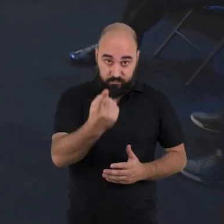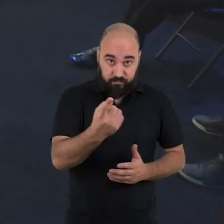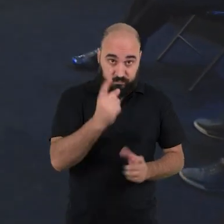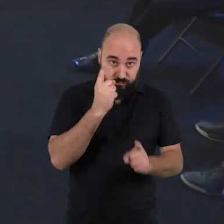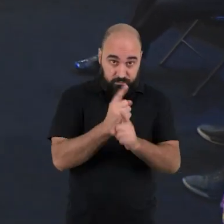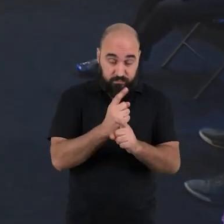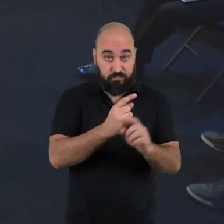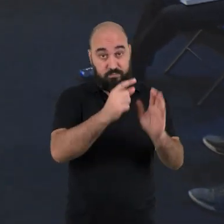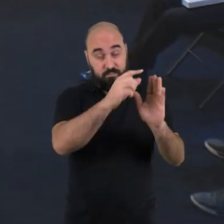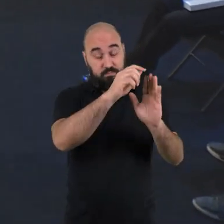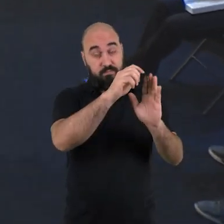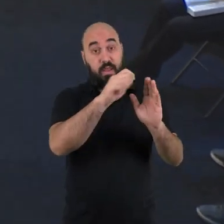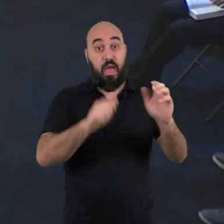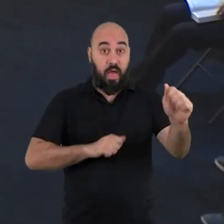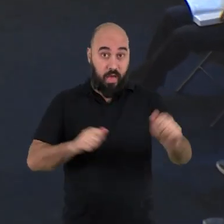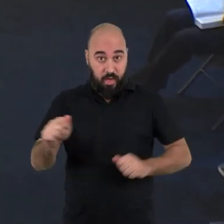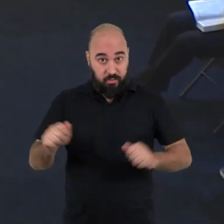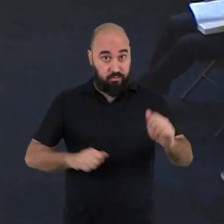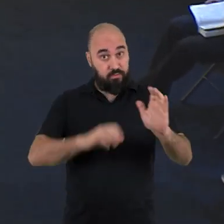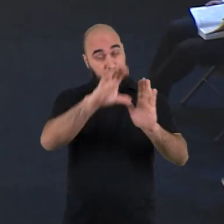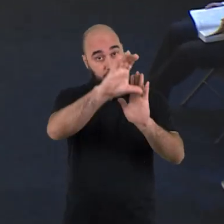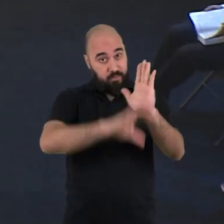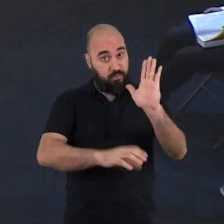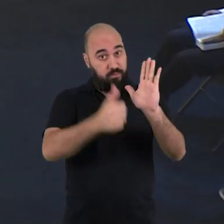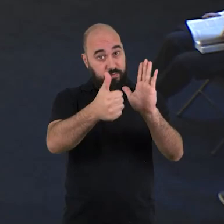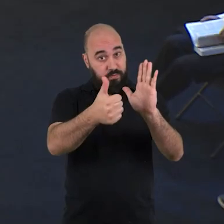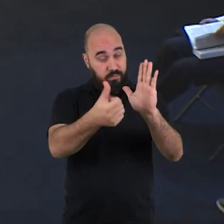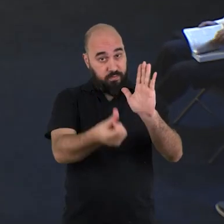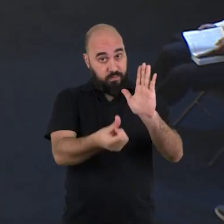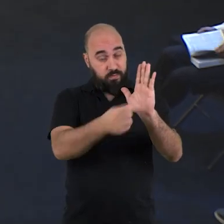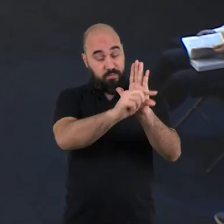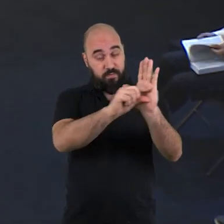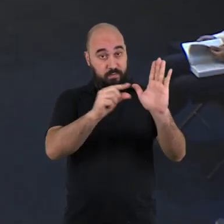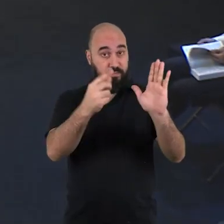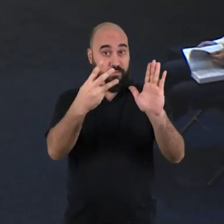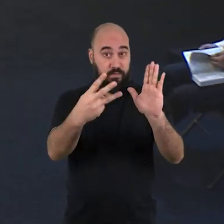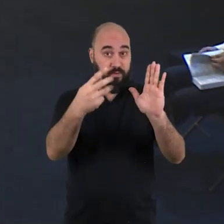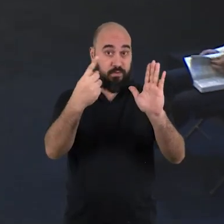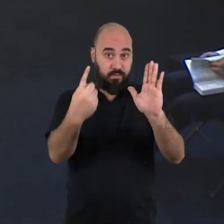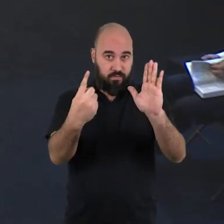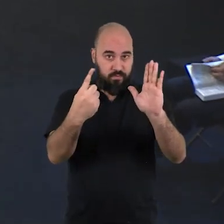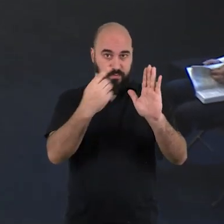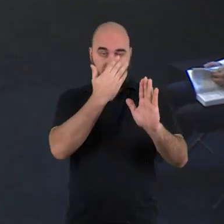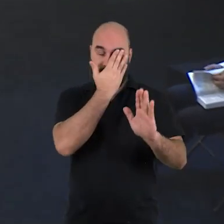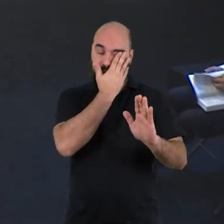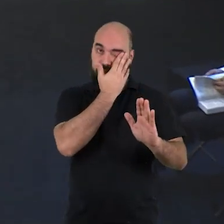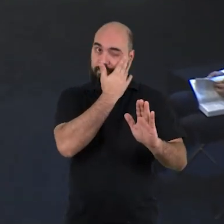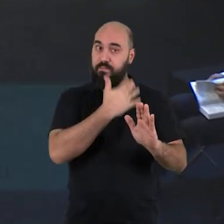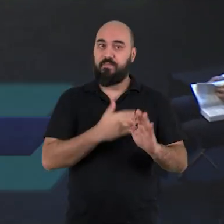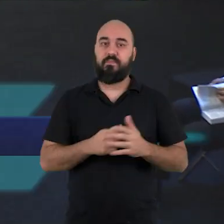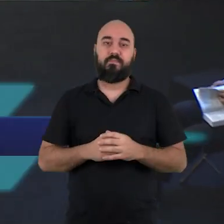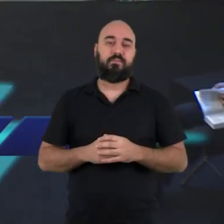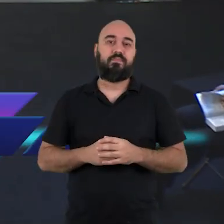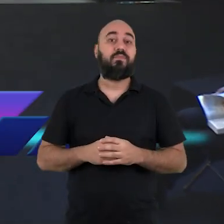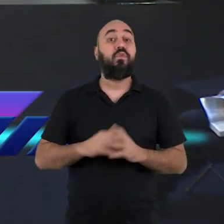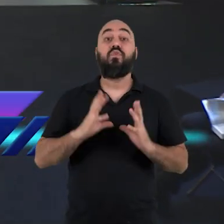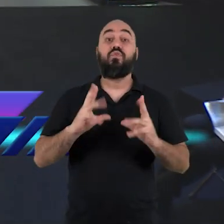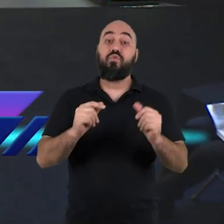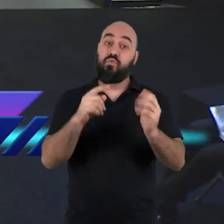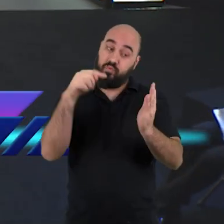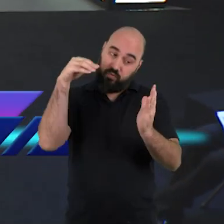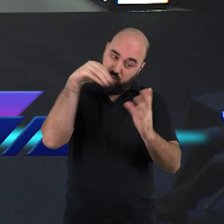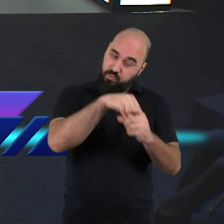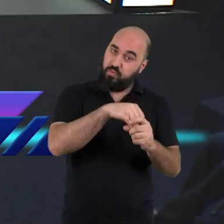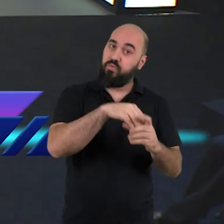Já encontrou em sua Bíblia? Atos 16, 31. Nós vamos à Bíblia, você lembra, tudo começa